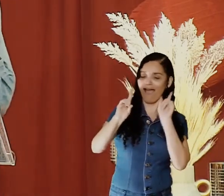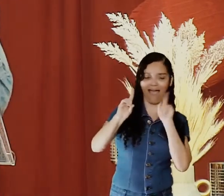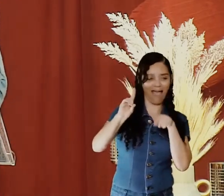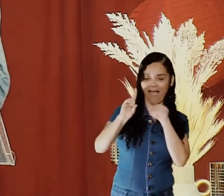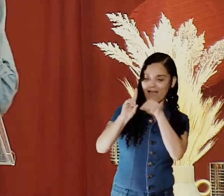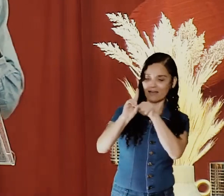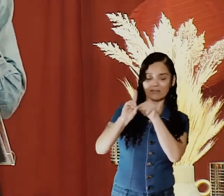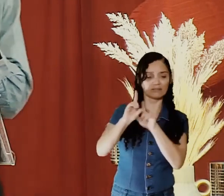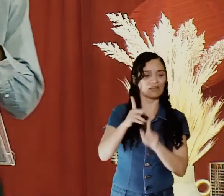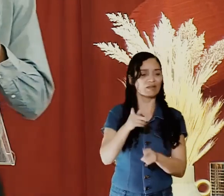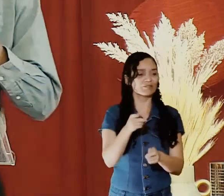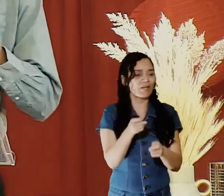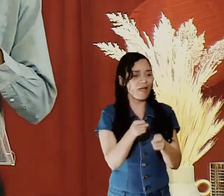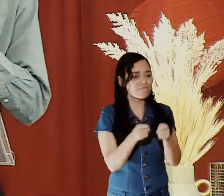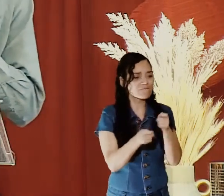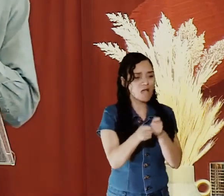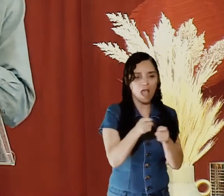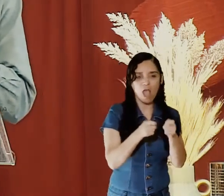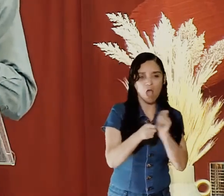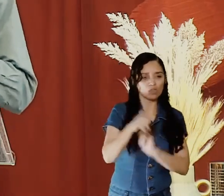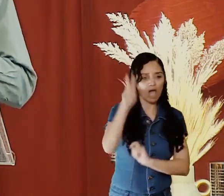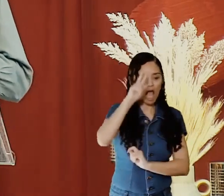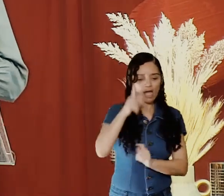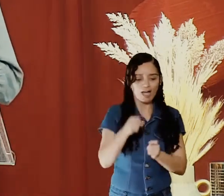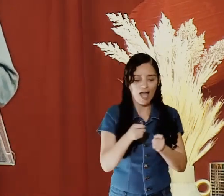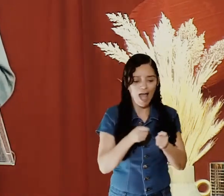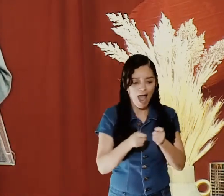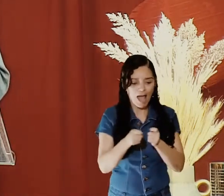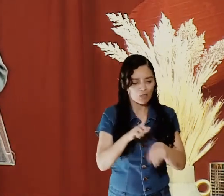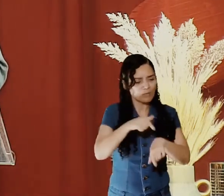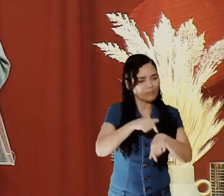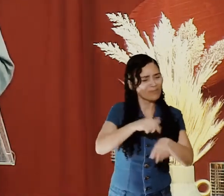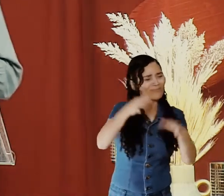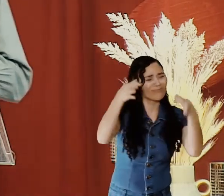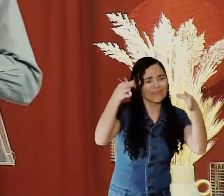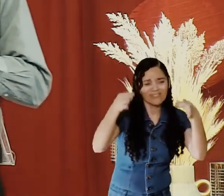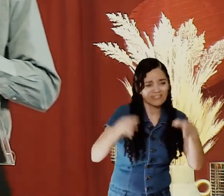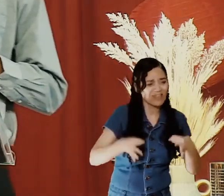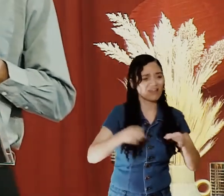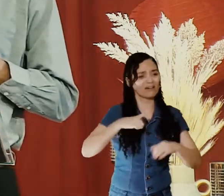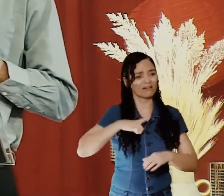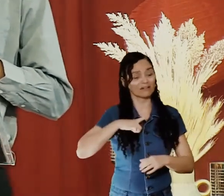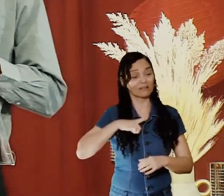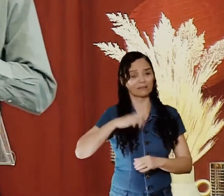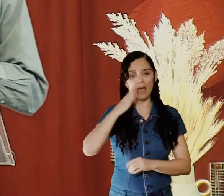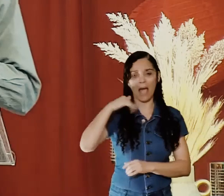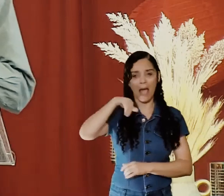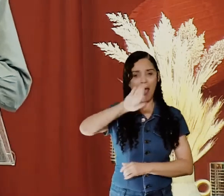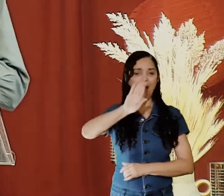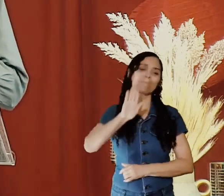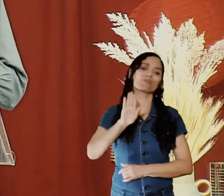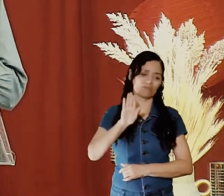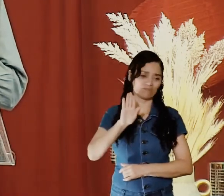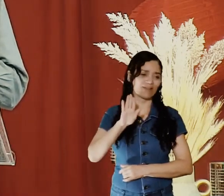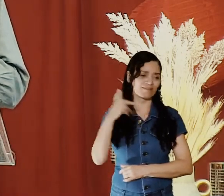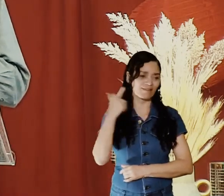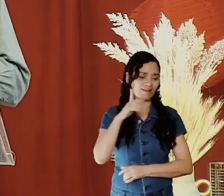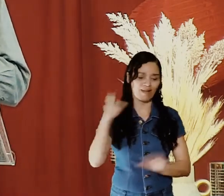momento certo, do jeito certo, para cumprir as promessas que haviam sido